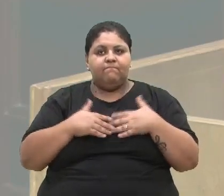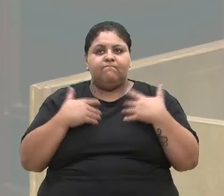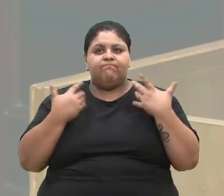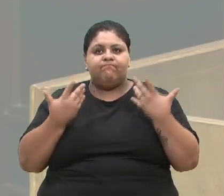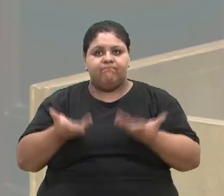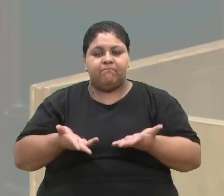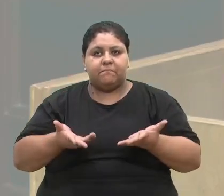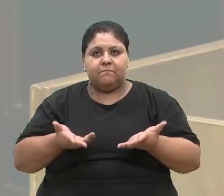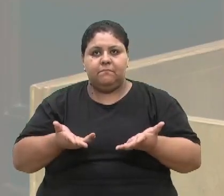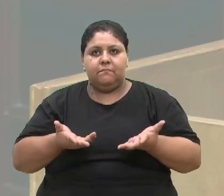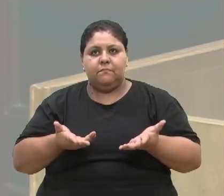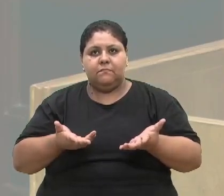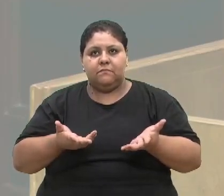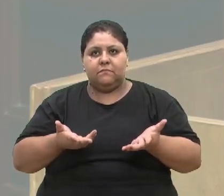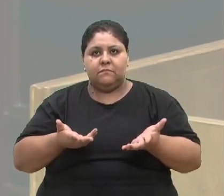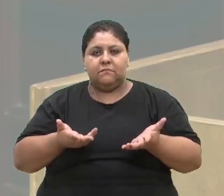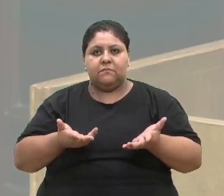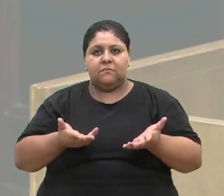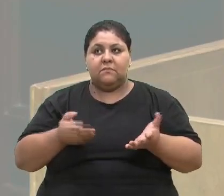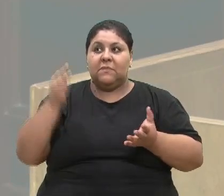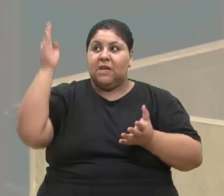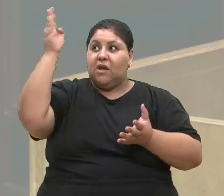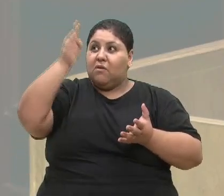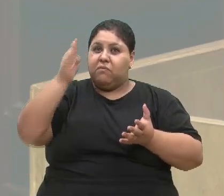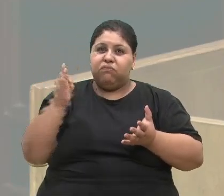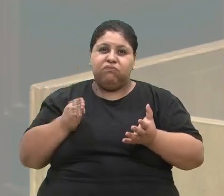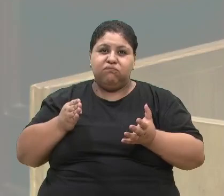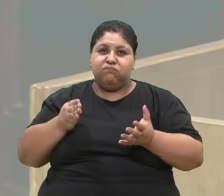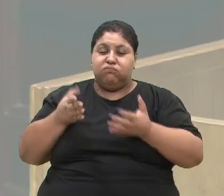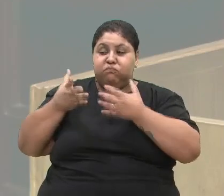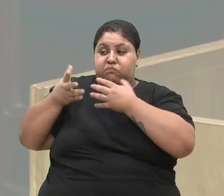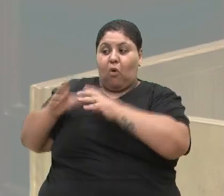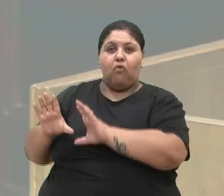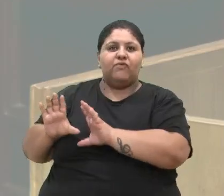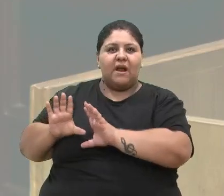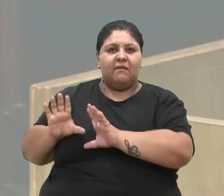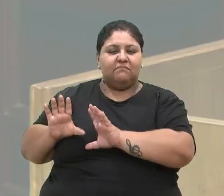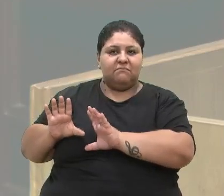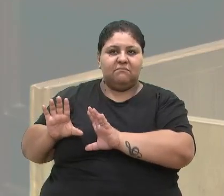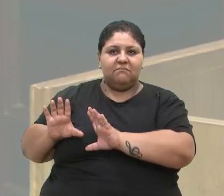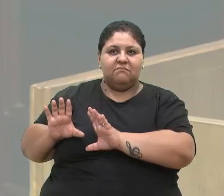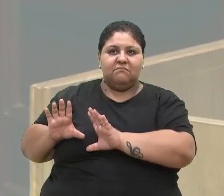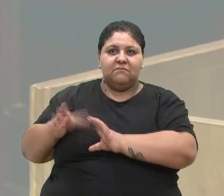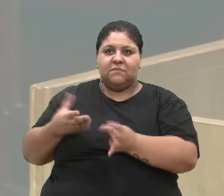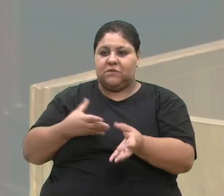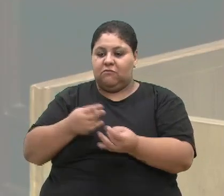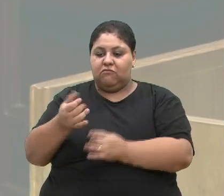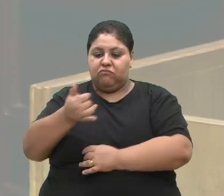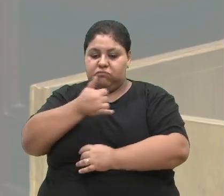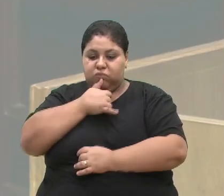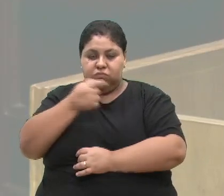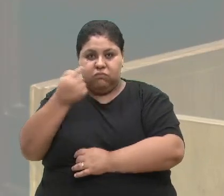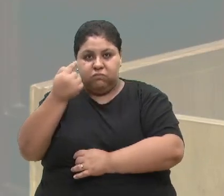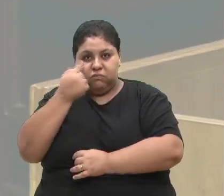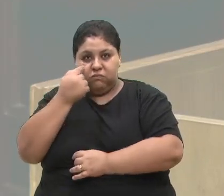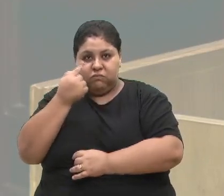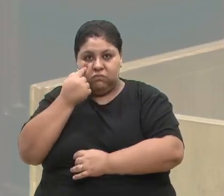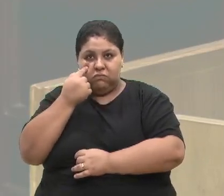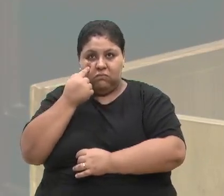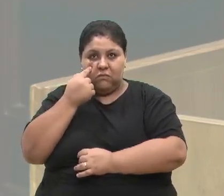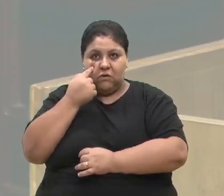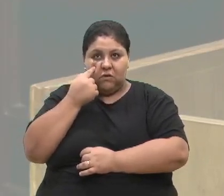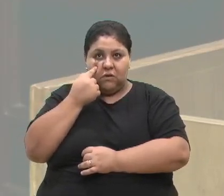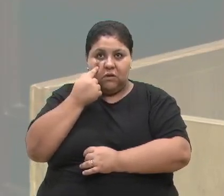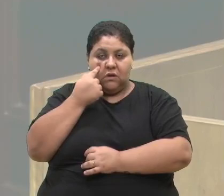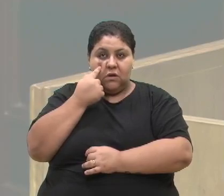gente, o Brasil acaba indo na contramão. E é muito triste a gente ver que uma ferramenta simples,